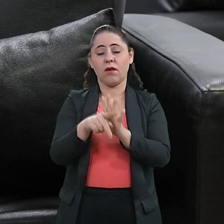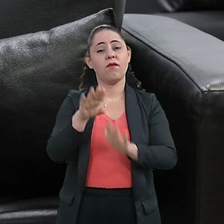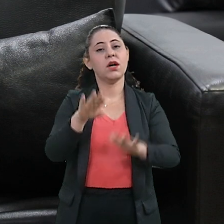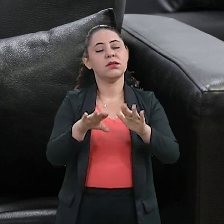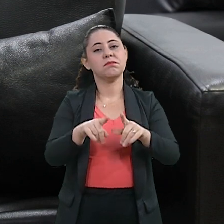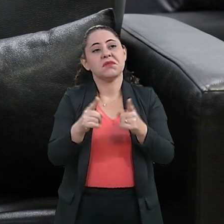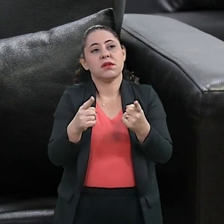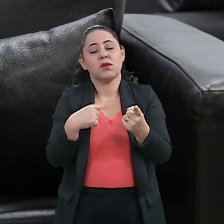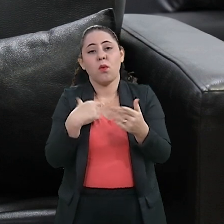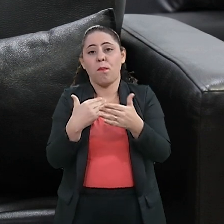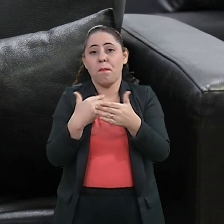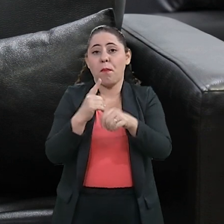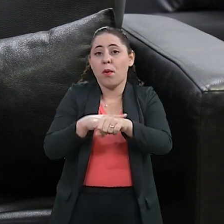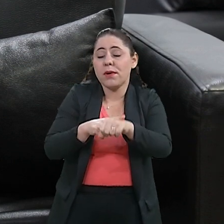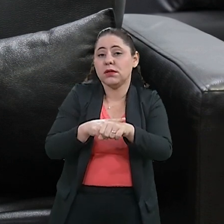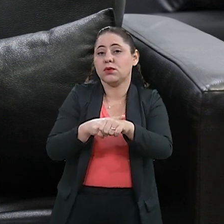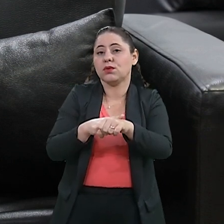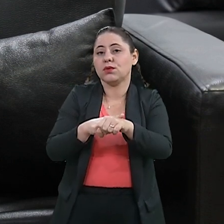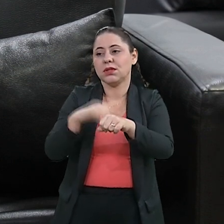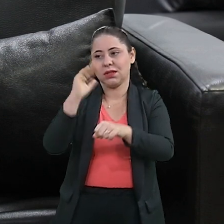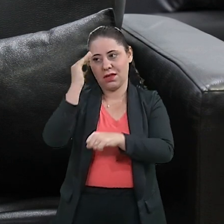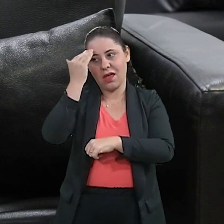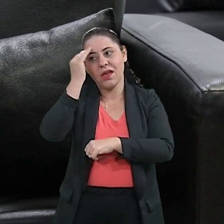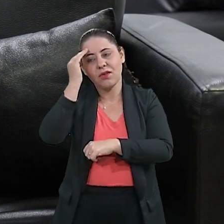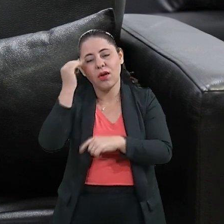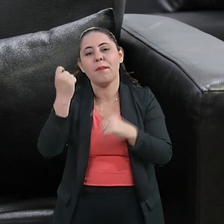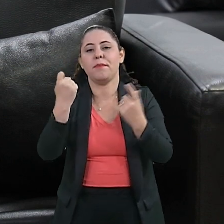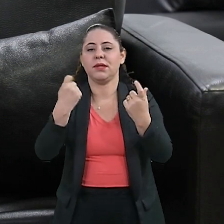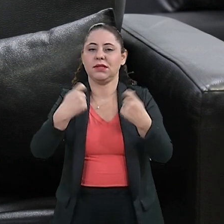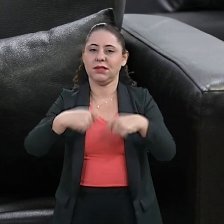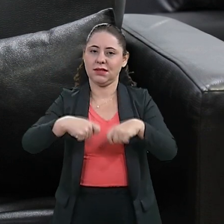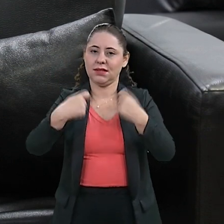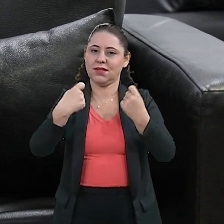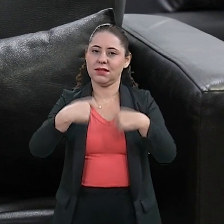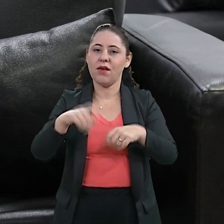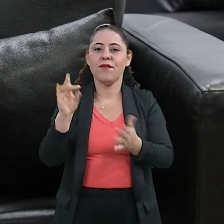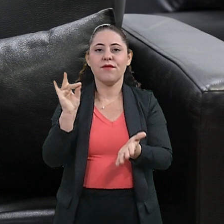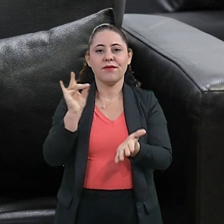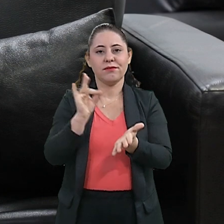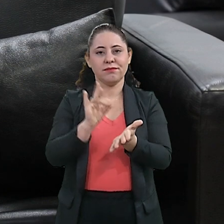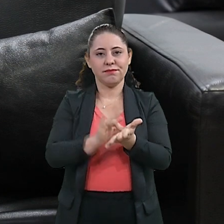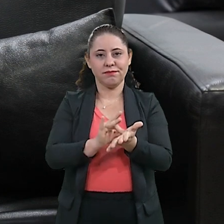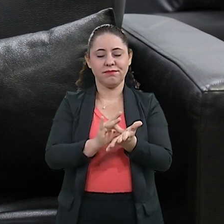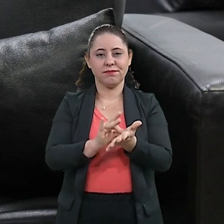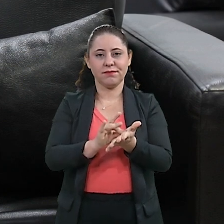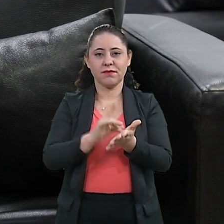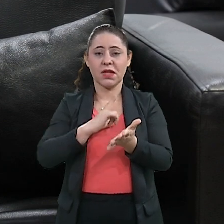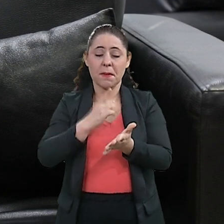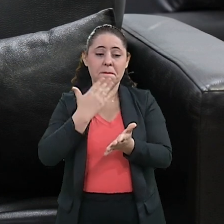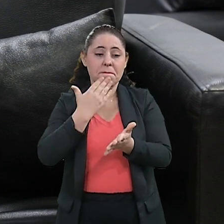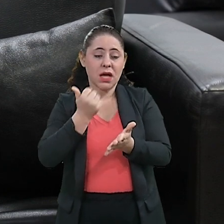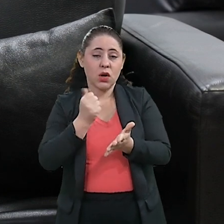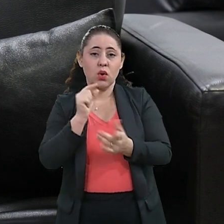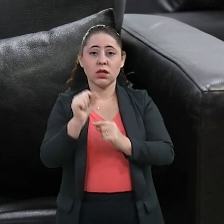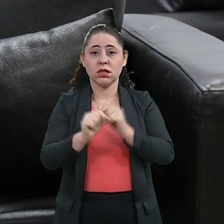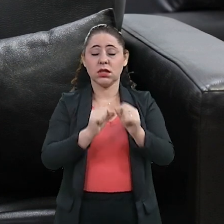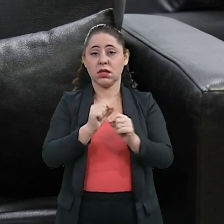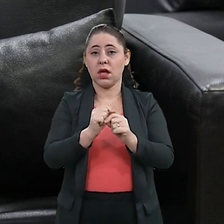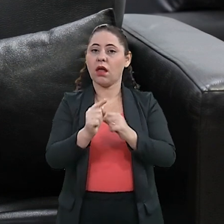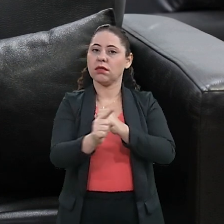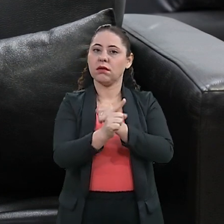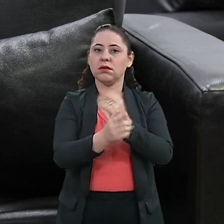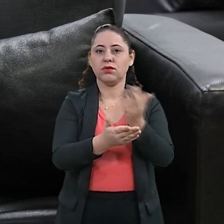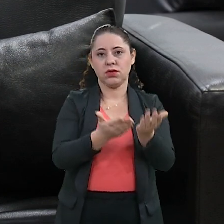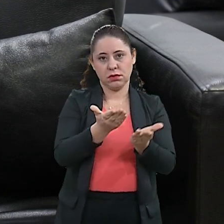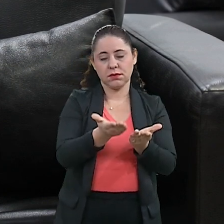resistência. Mas a partir do momento que a gente entende que essa necessidade existe e é melhor que